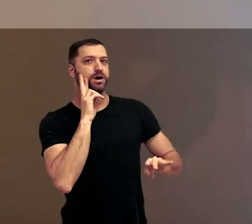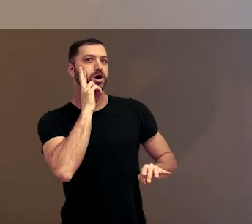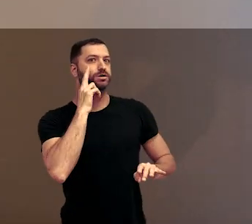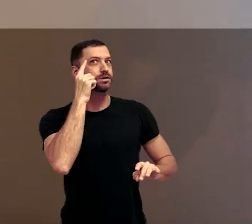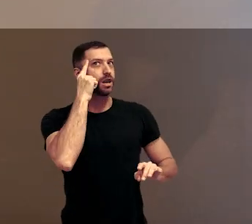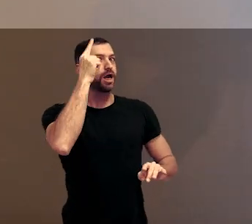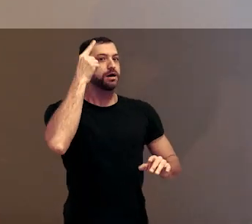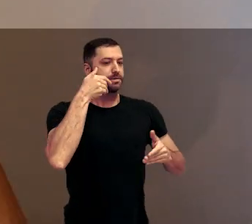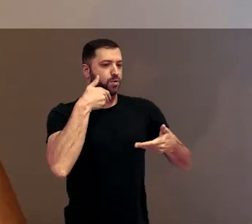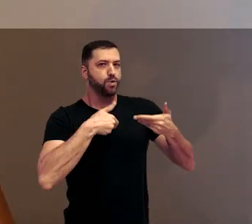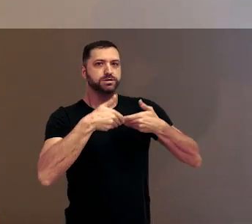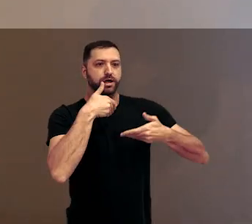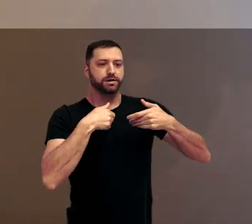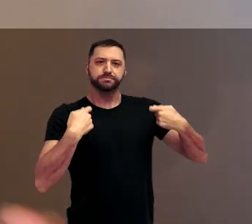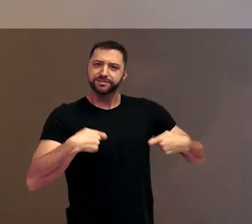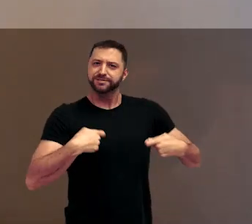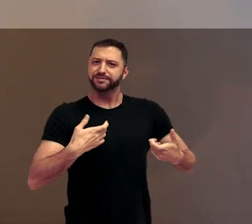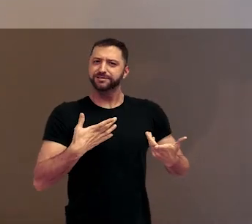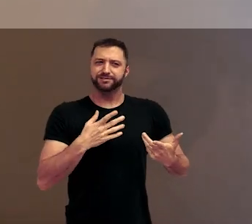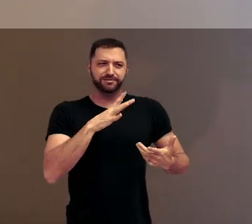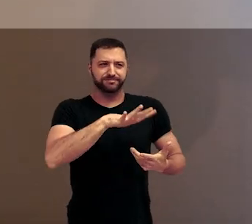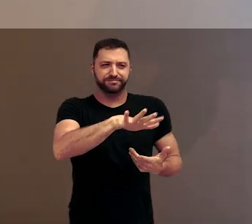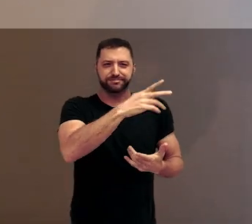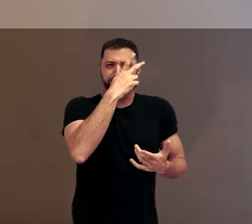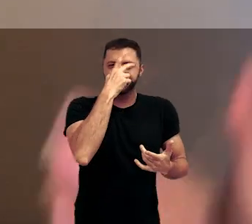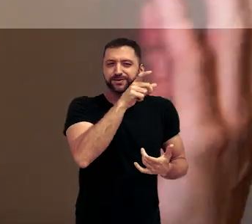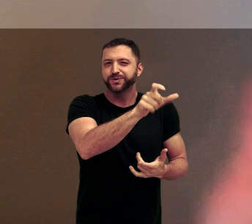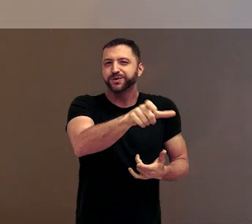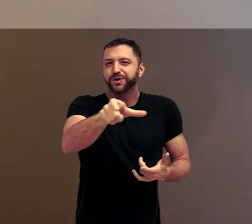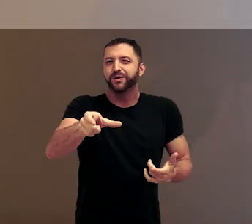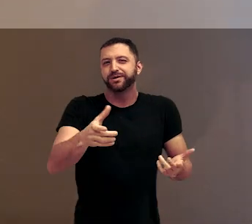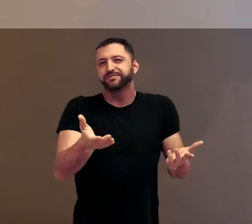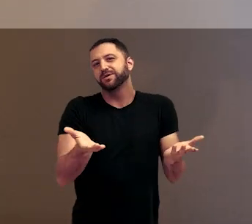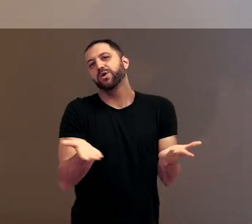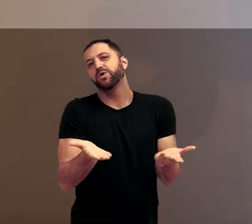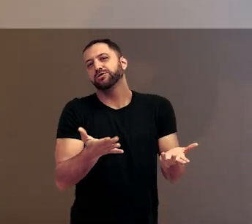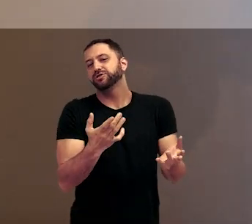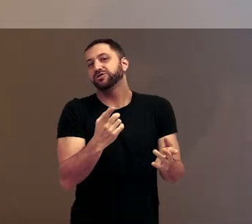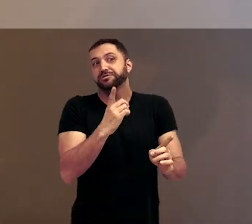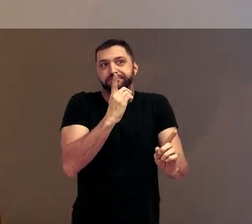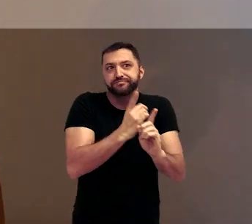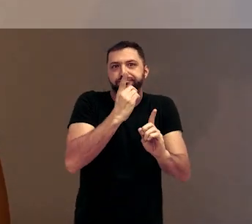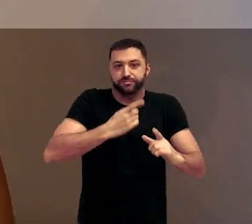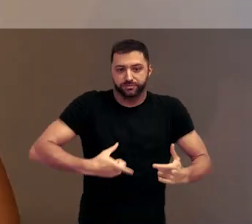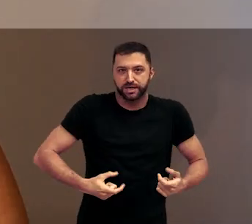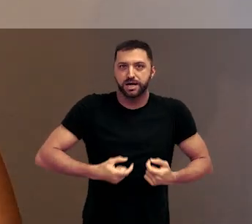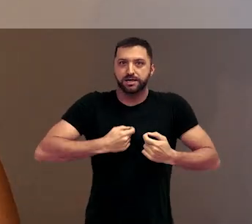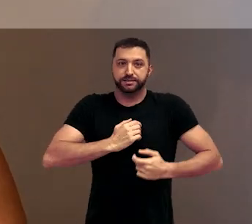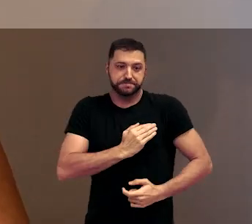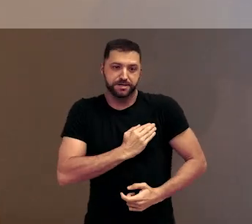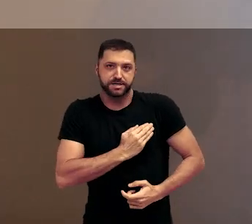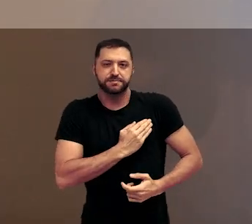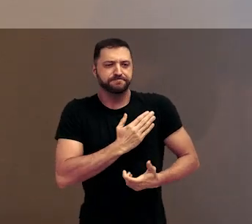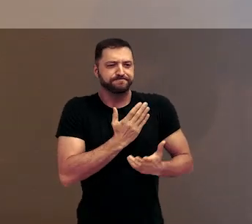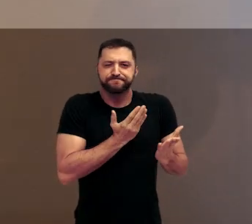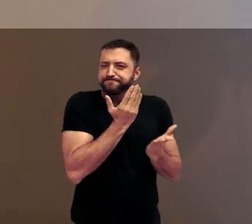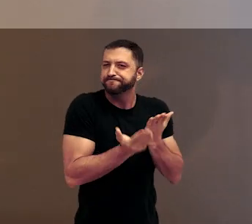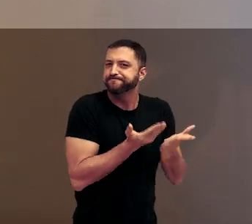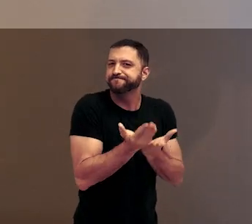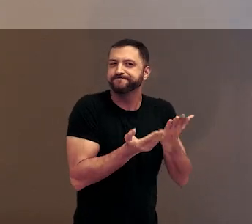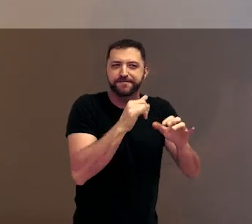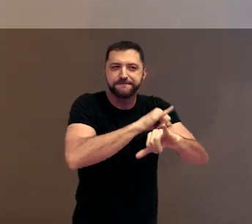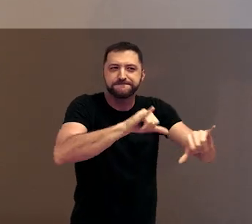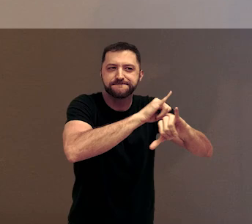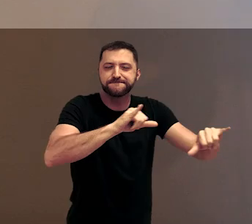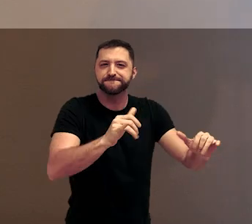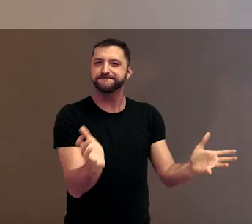população que todo mundo tem que se cuidar e para apoiar também pacientes que hoje em dia estão no